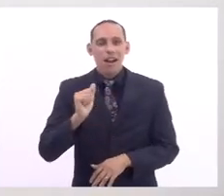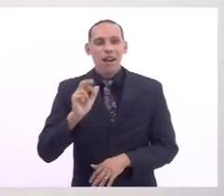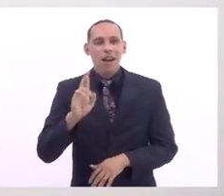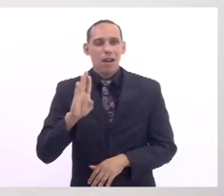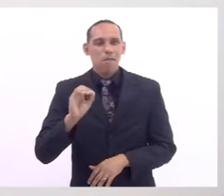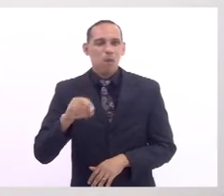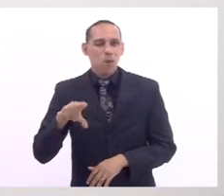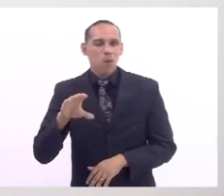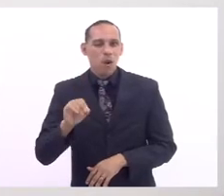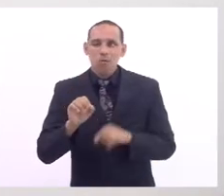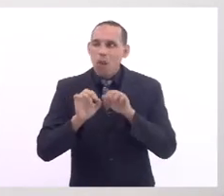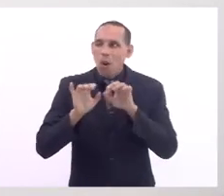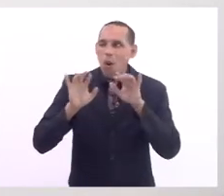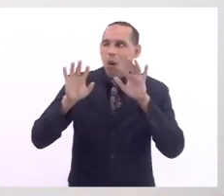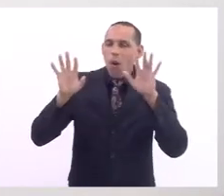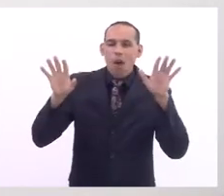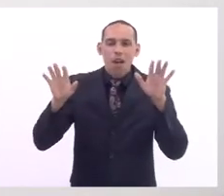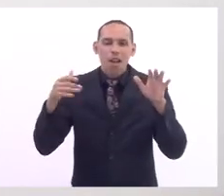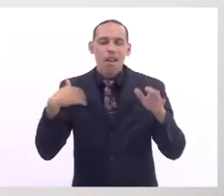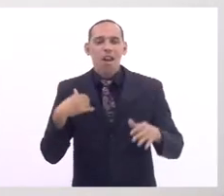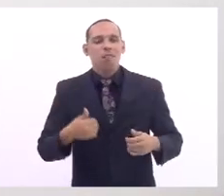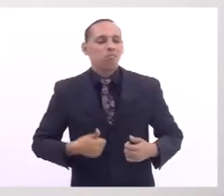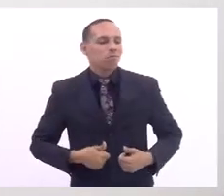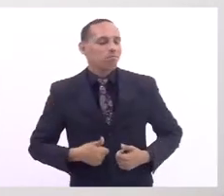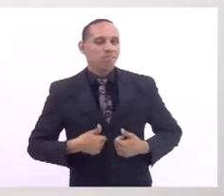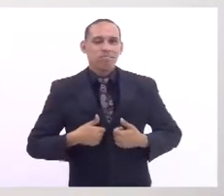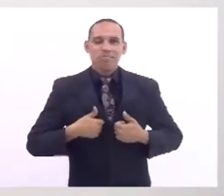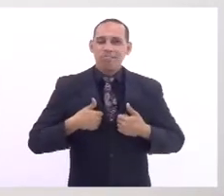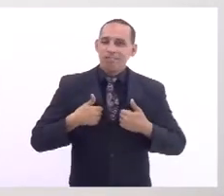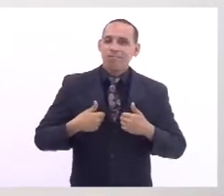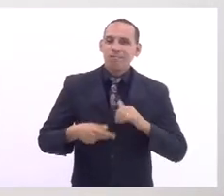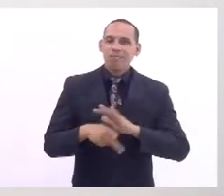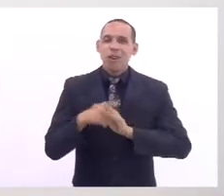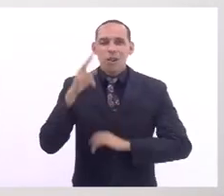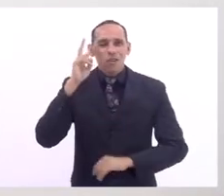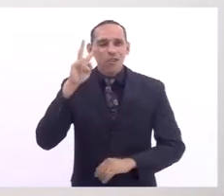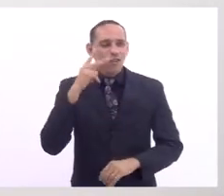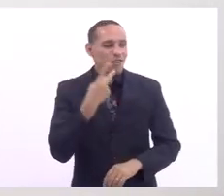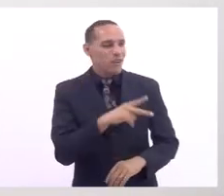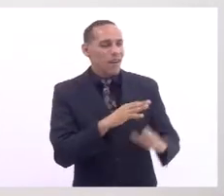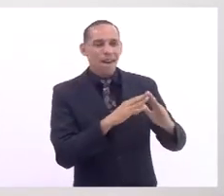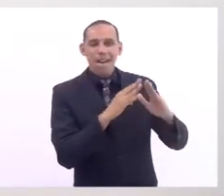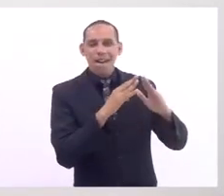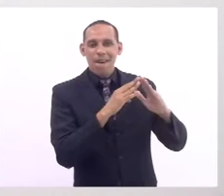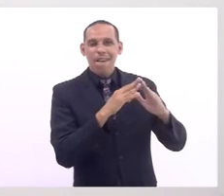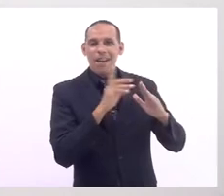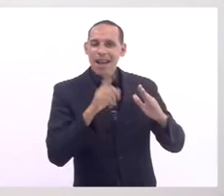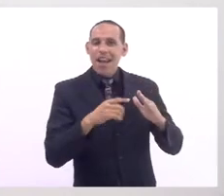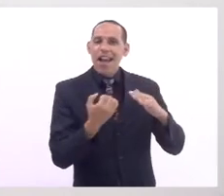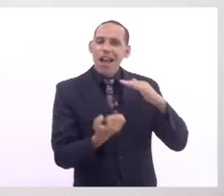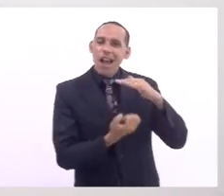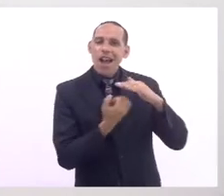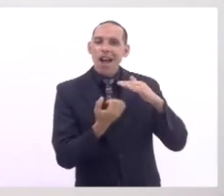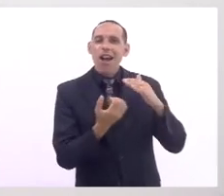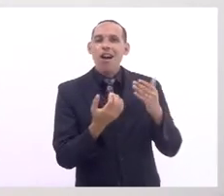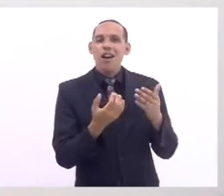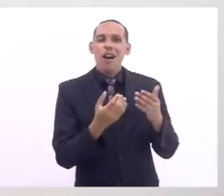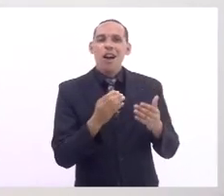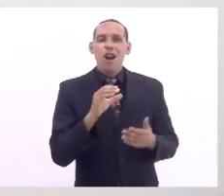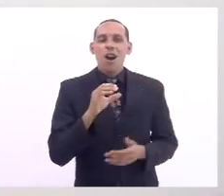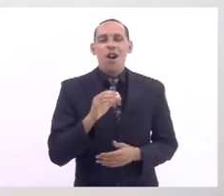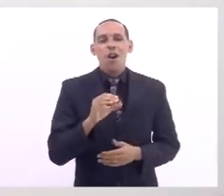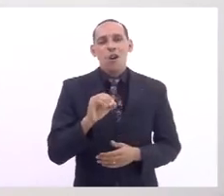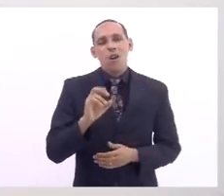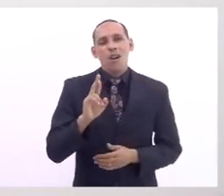orgulho muito de tar de fazer parte dessa história da casa né como uma uma organização parceira e como uma pessoa parceira também